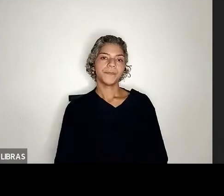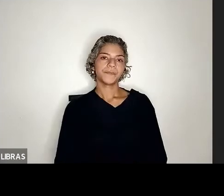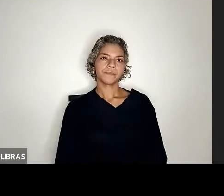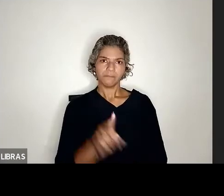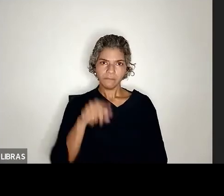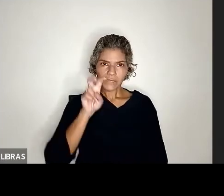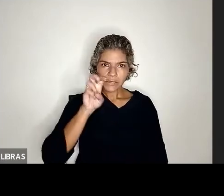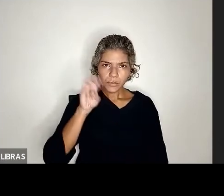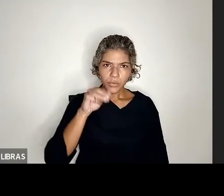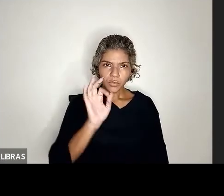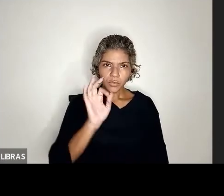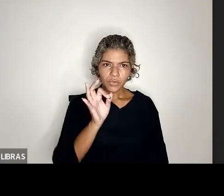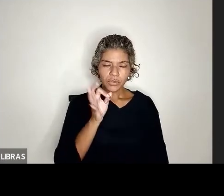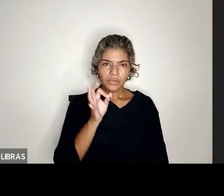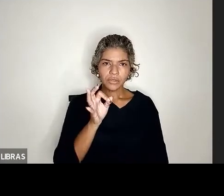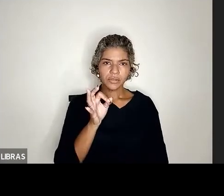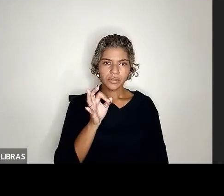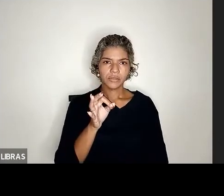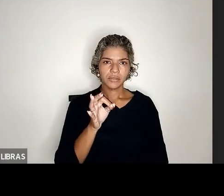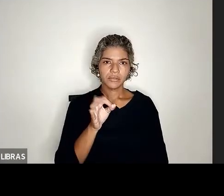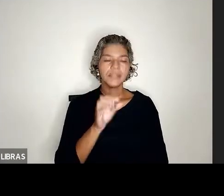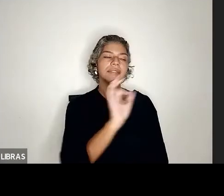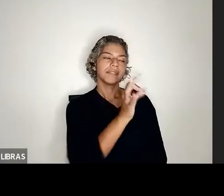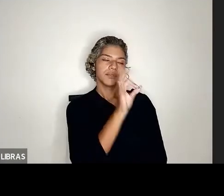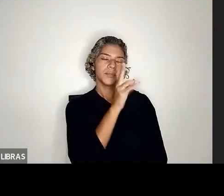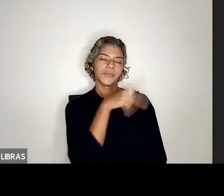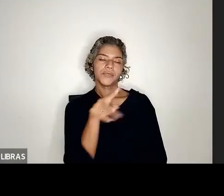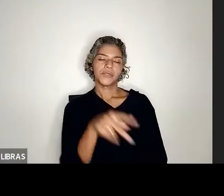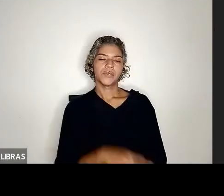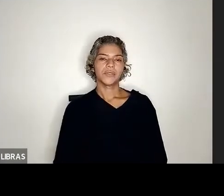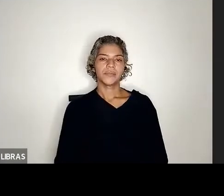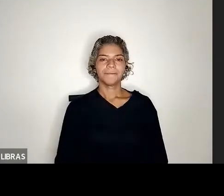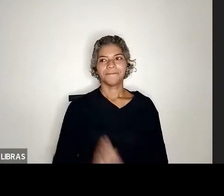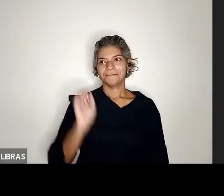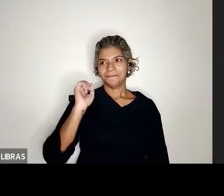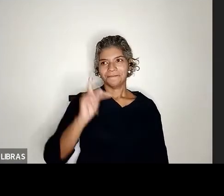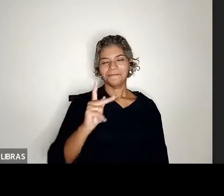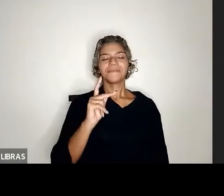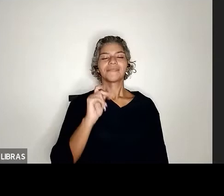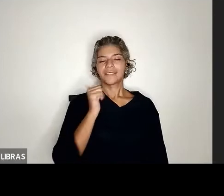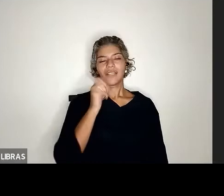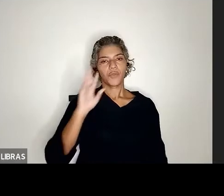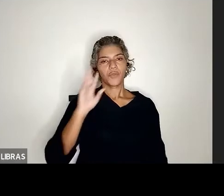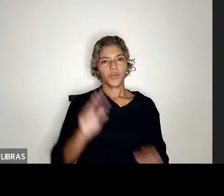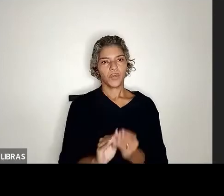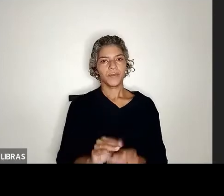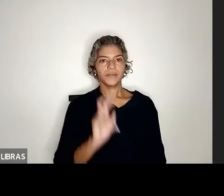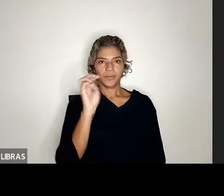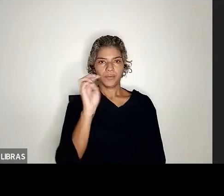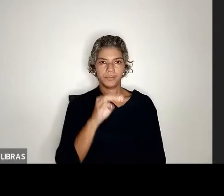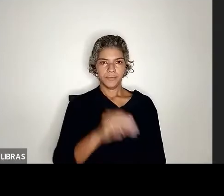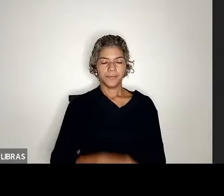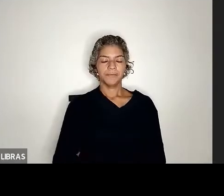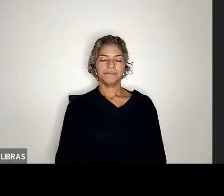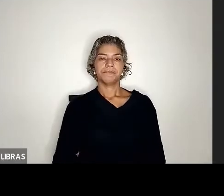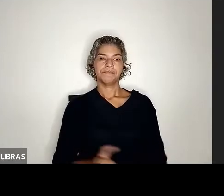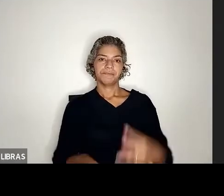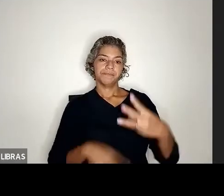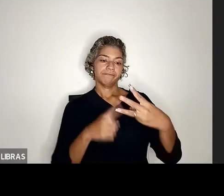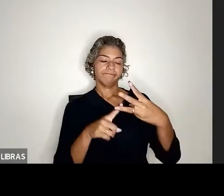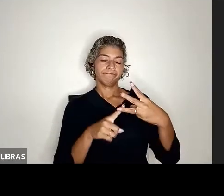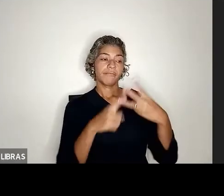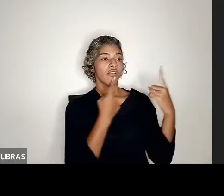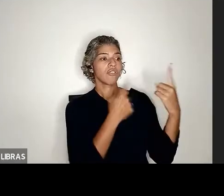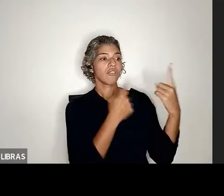minutos? Isso, professora. Tá bom. Não, é só o que eu preciso mesmo. O outro ponto é o combate às desigualdades